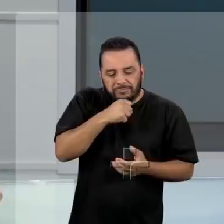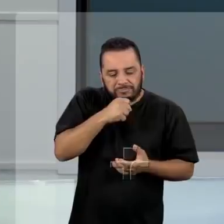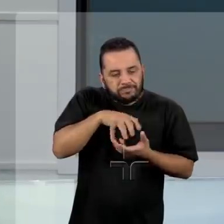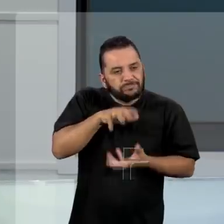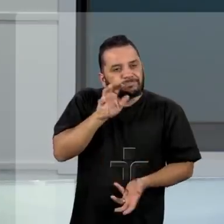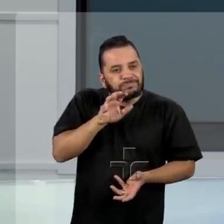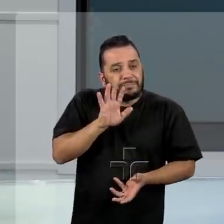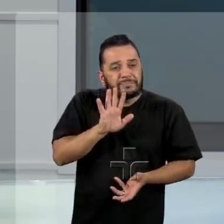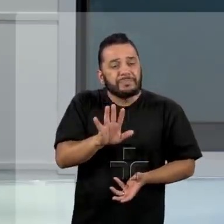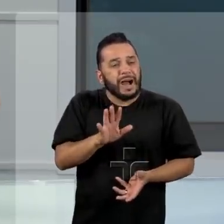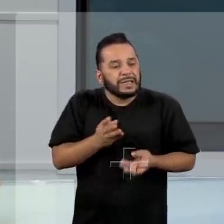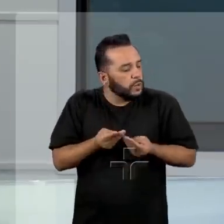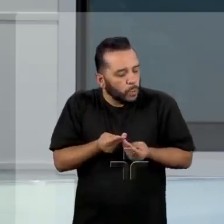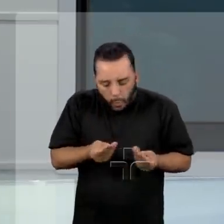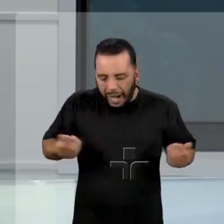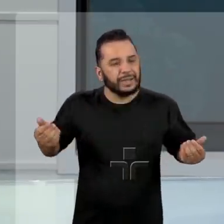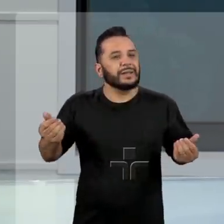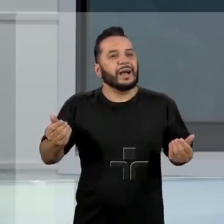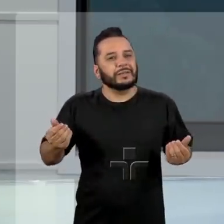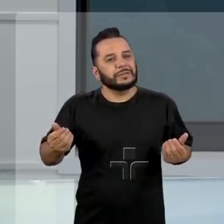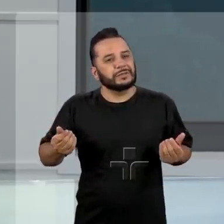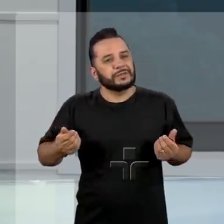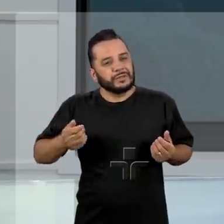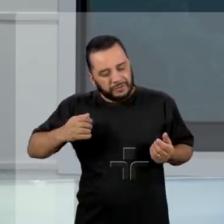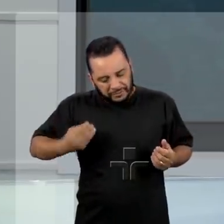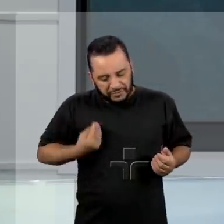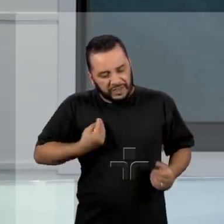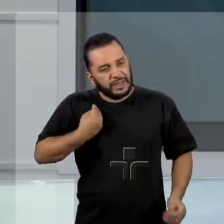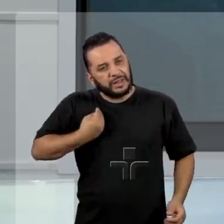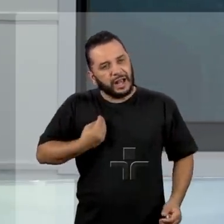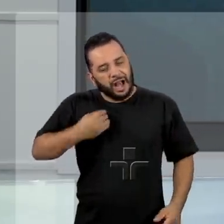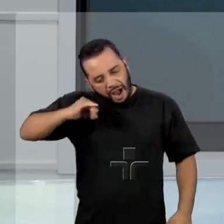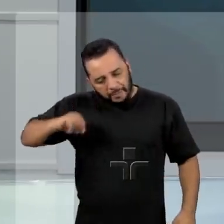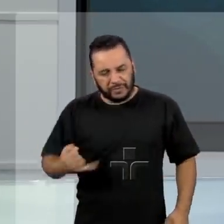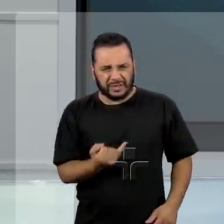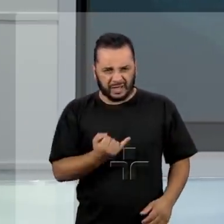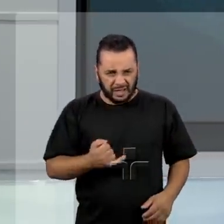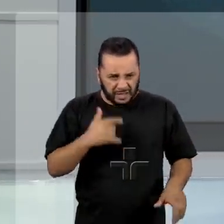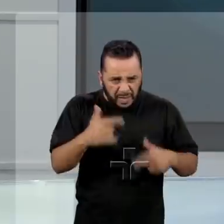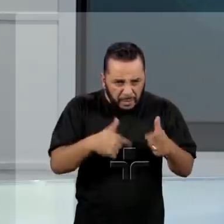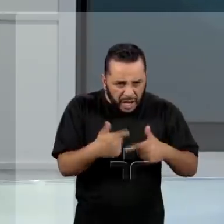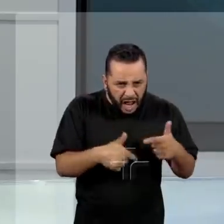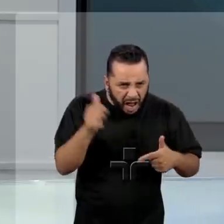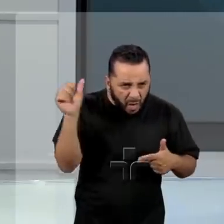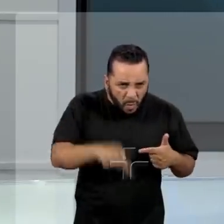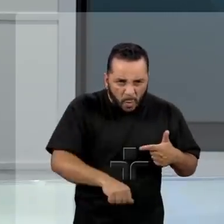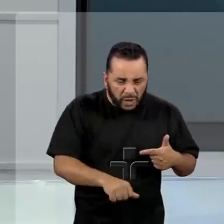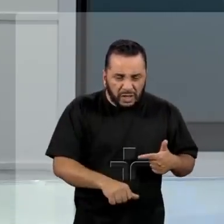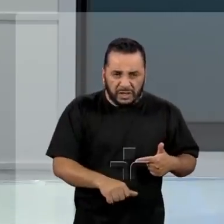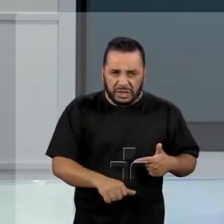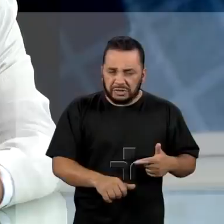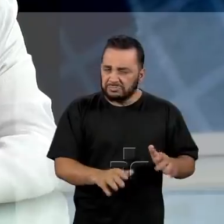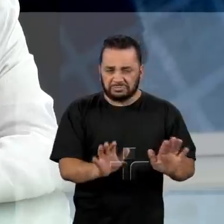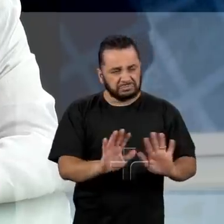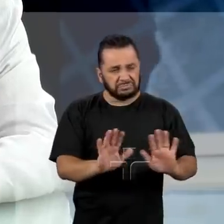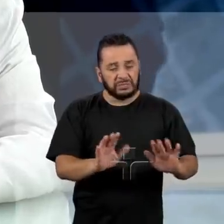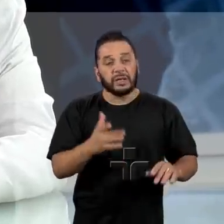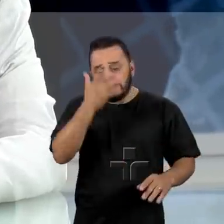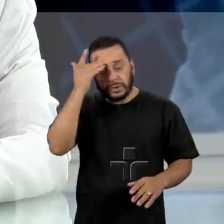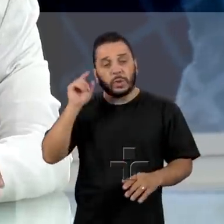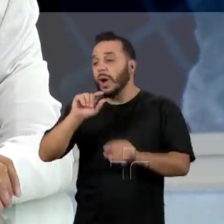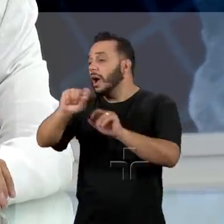mais ainda produtivas, ainda podendo desfrutar da vida. Trabalhar não é tão ruim assim, né? Muita gente se queixa de não ter